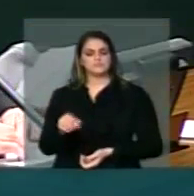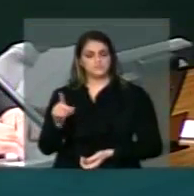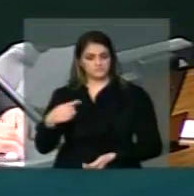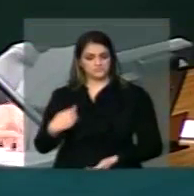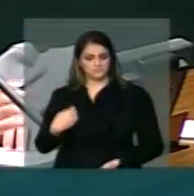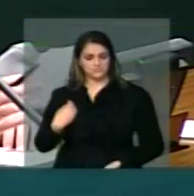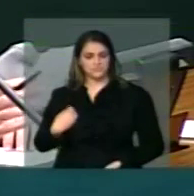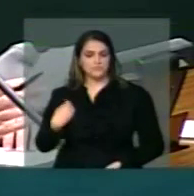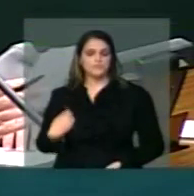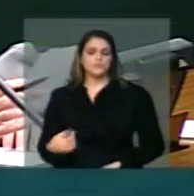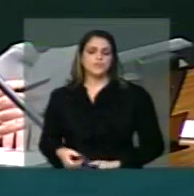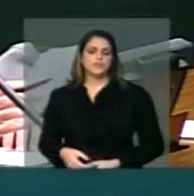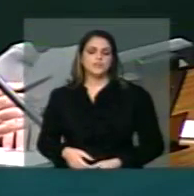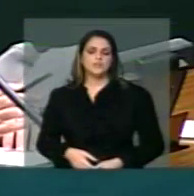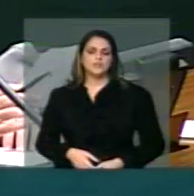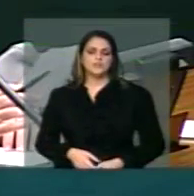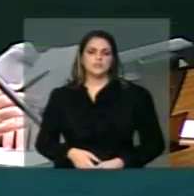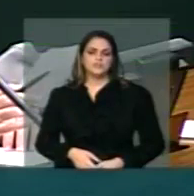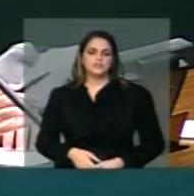que participou,